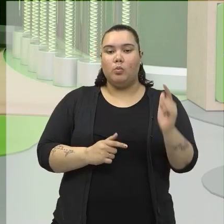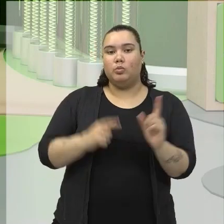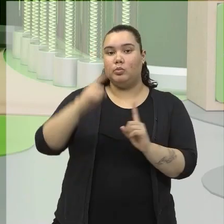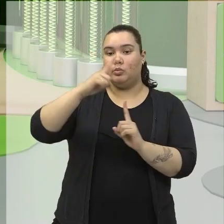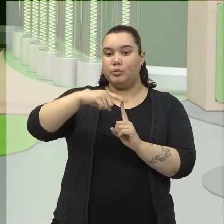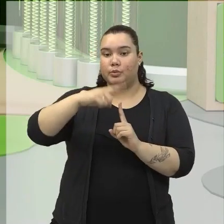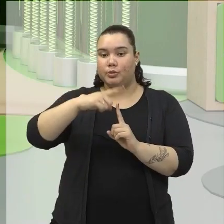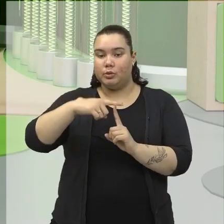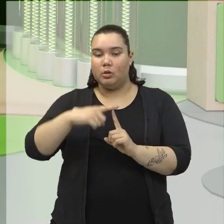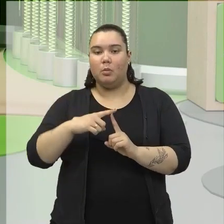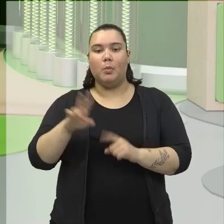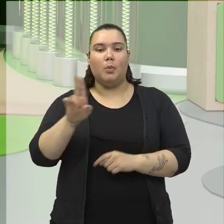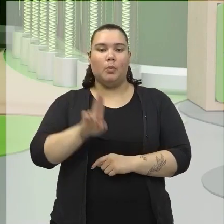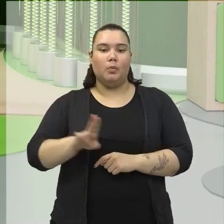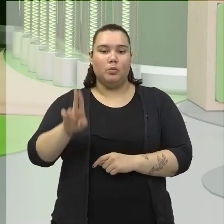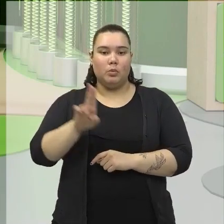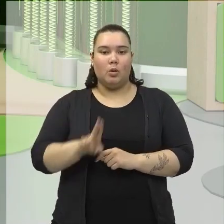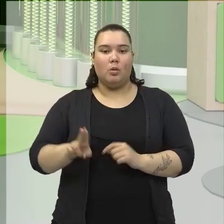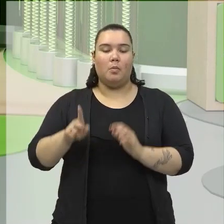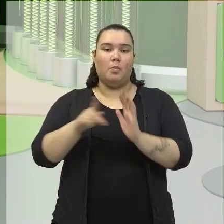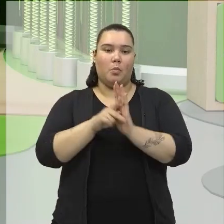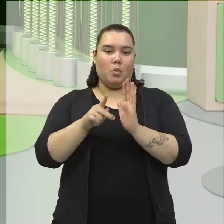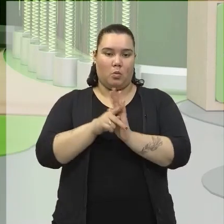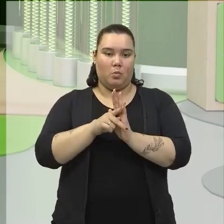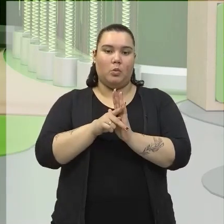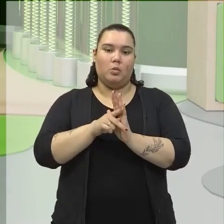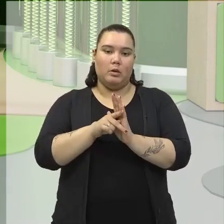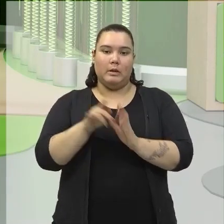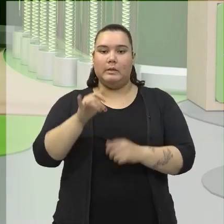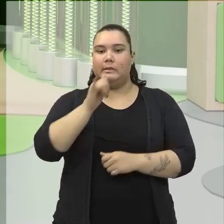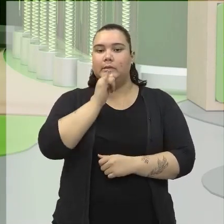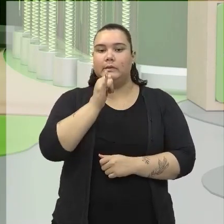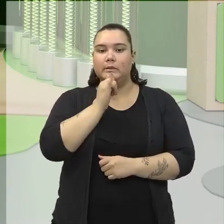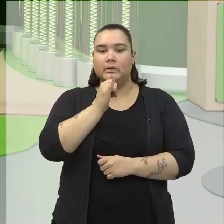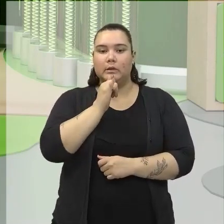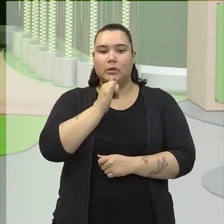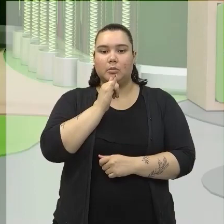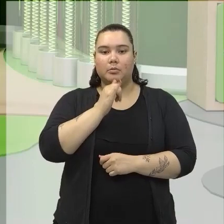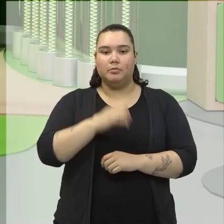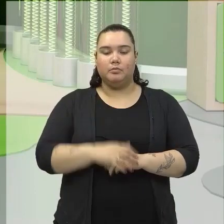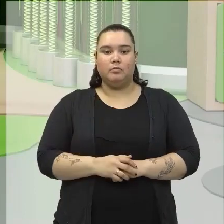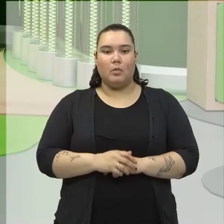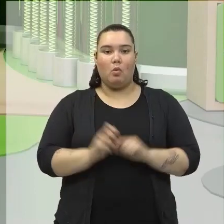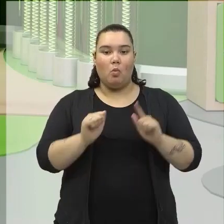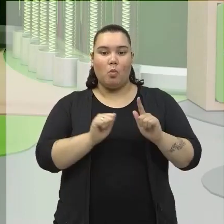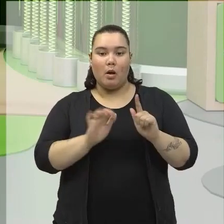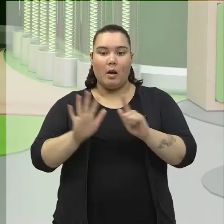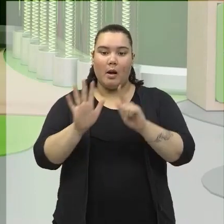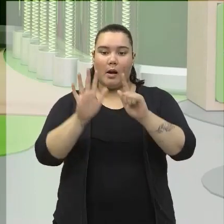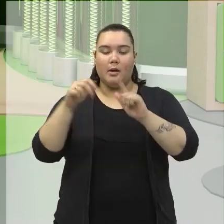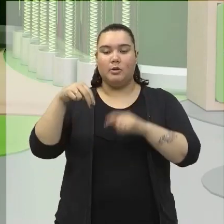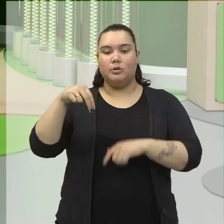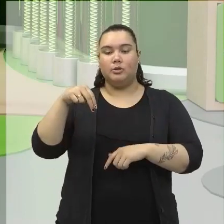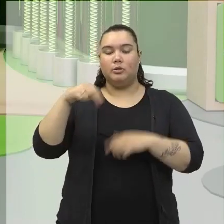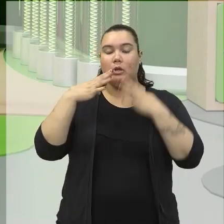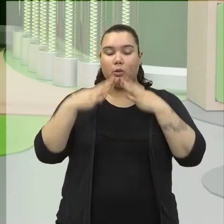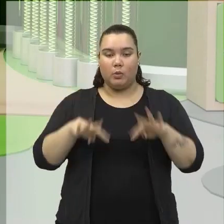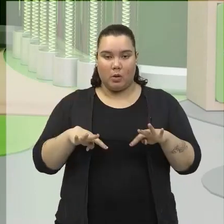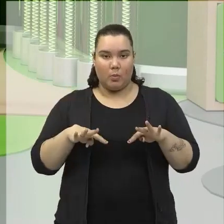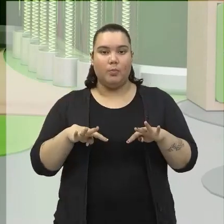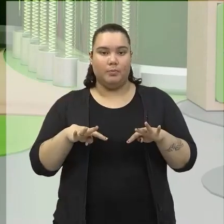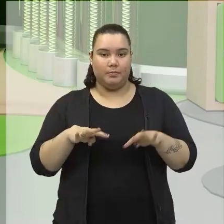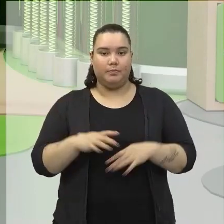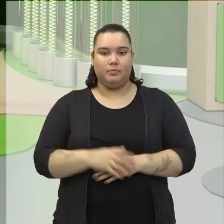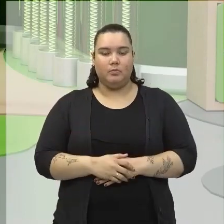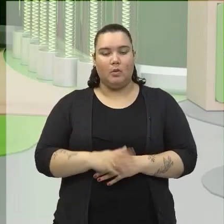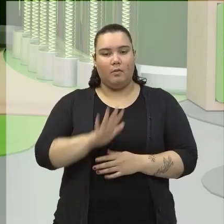usinas que vão utilizar fontes não renováveis, como no caso o gás natural, certo? Então essas e outras aí a